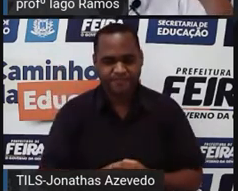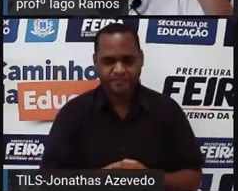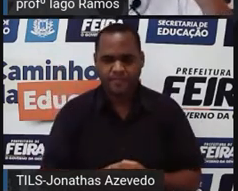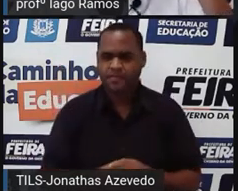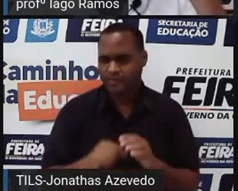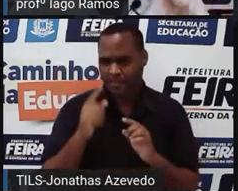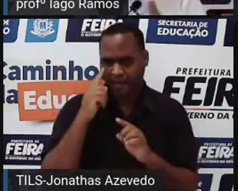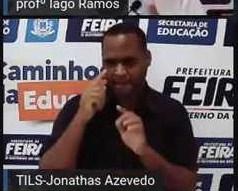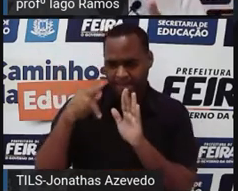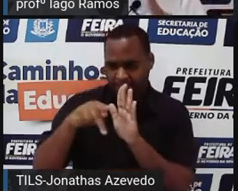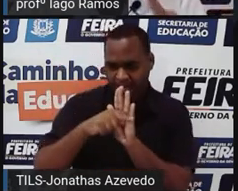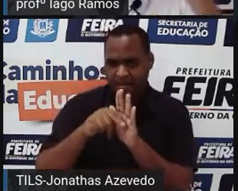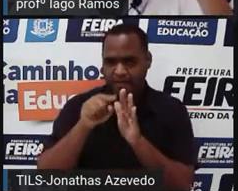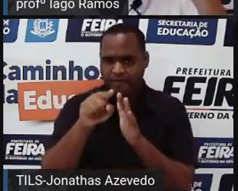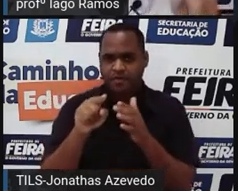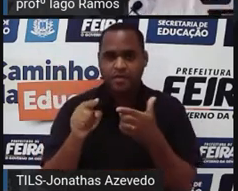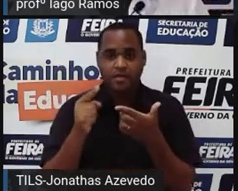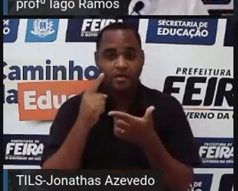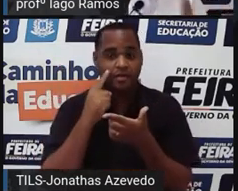a